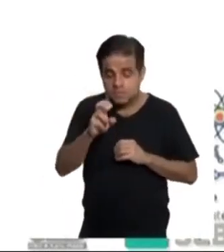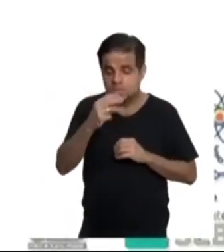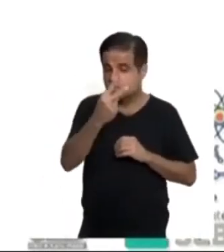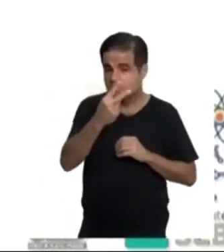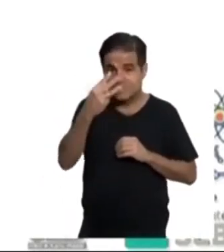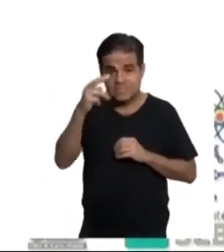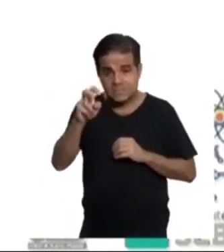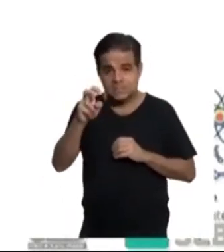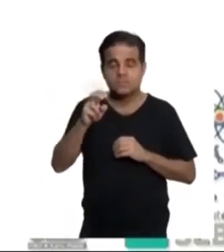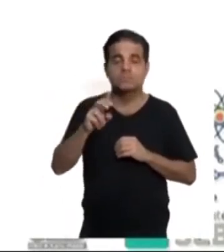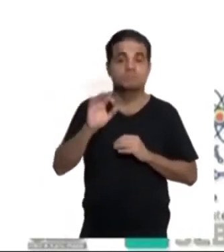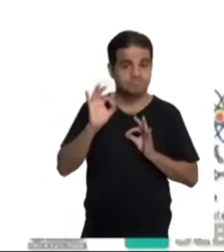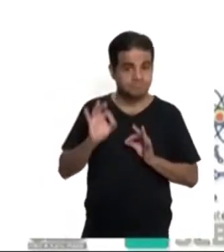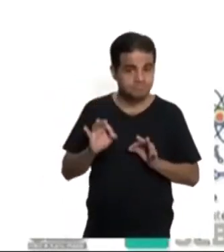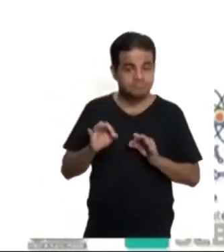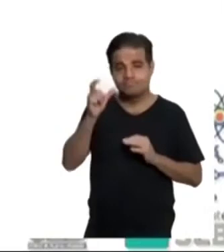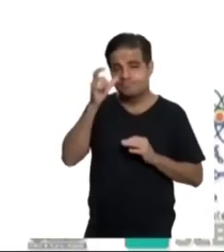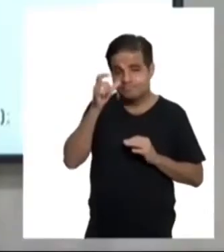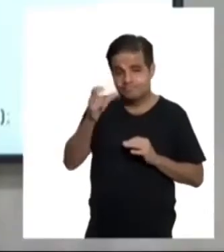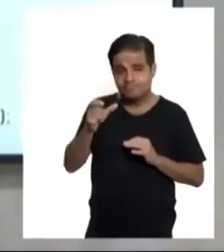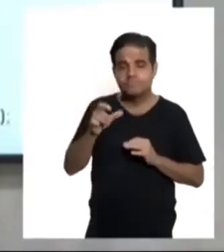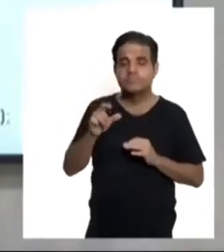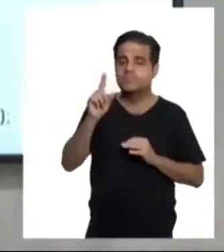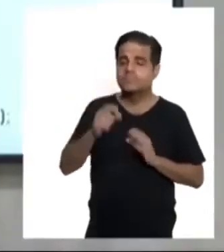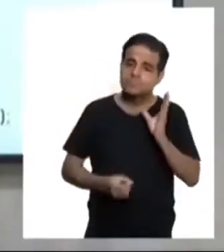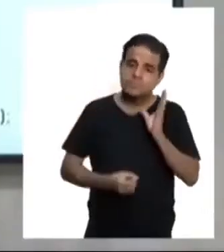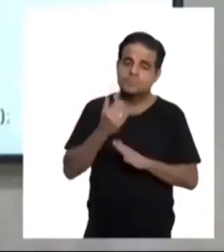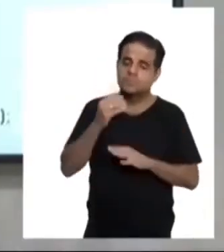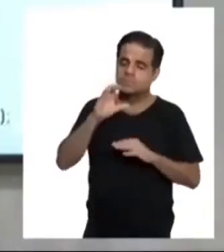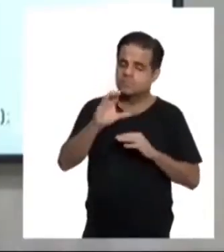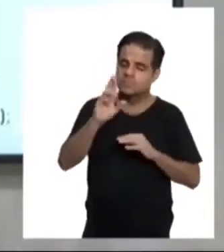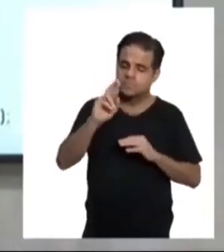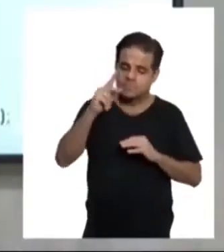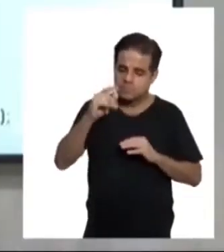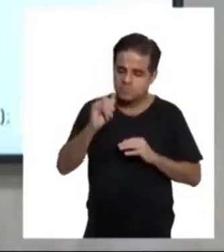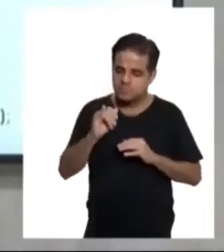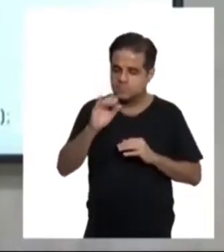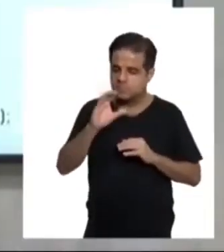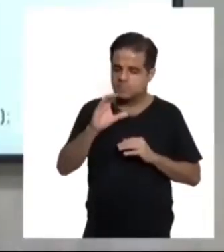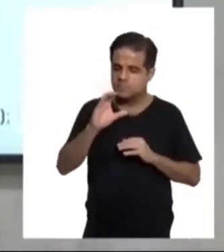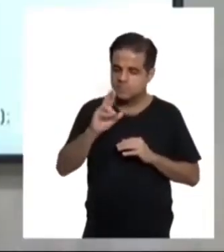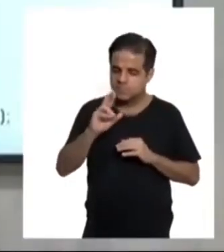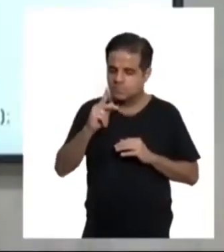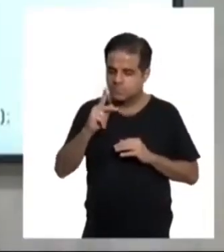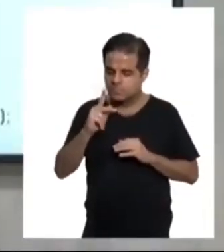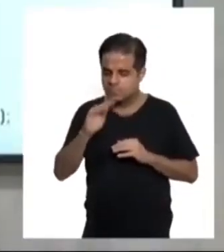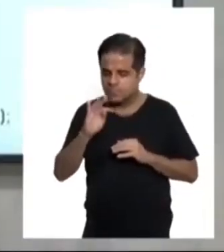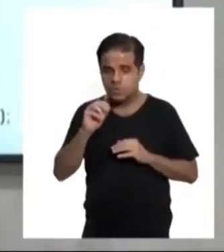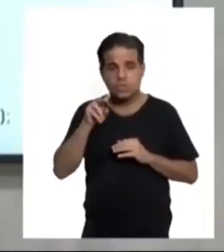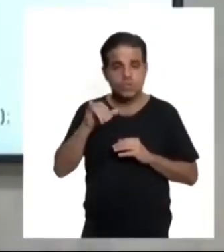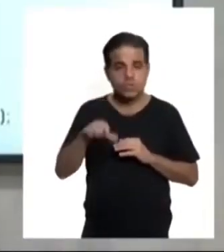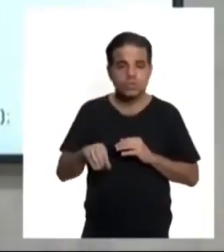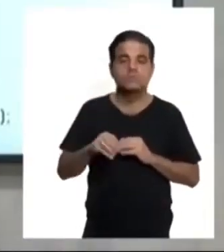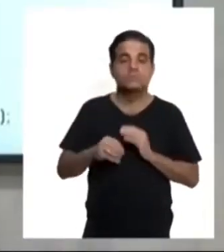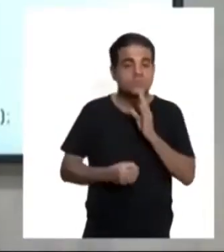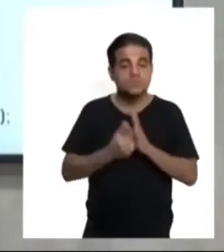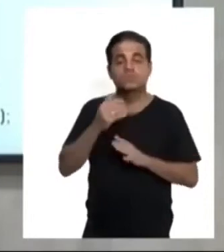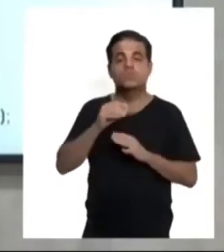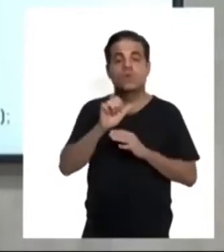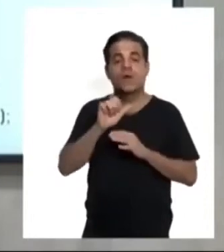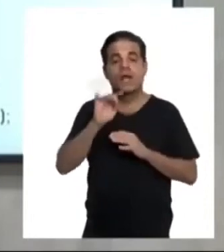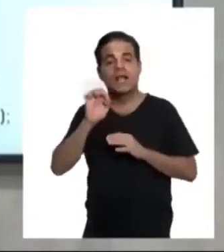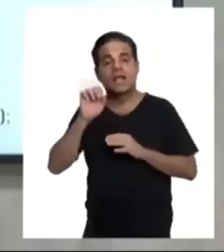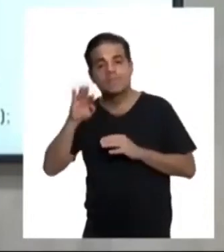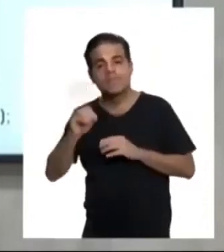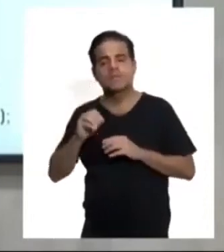235, certo? Observe, formou o criptônio, que é 96 e 36, e formou o elemento A.